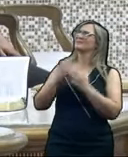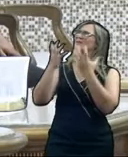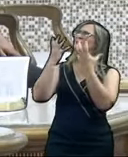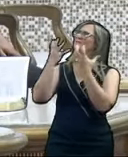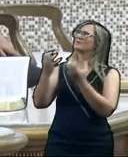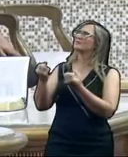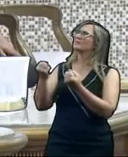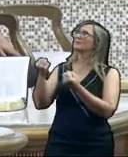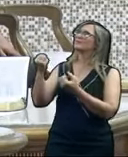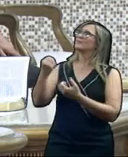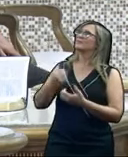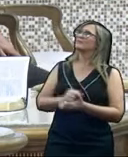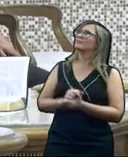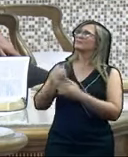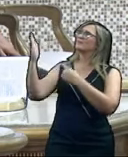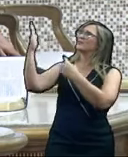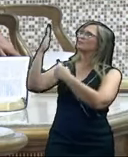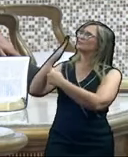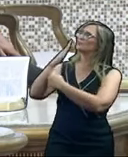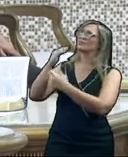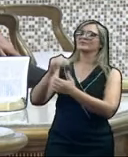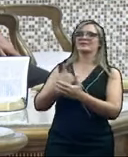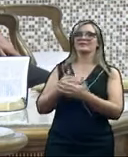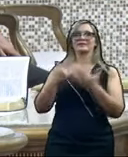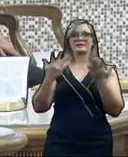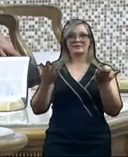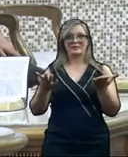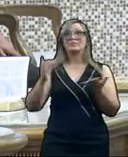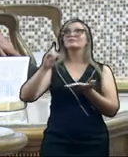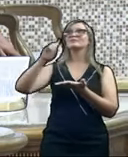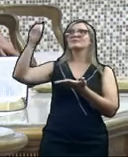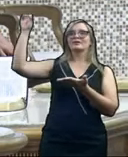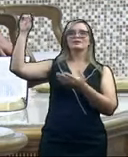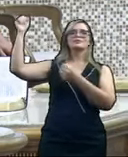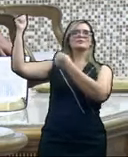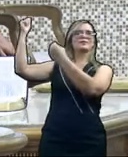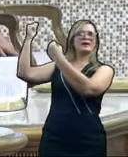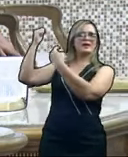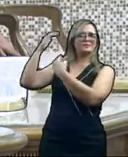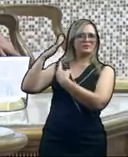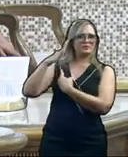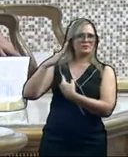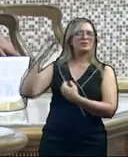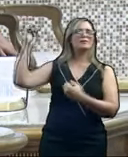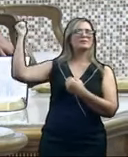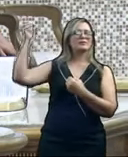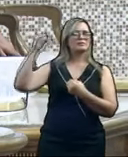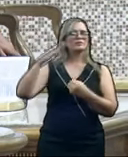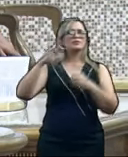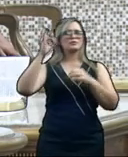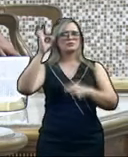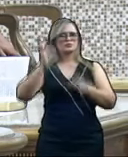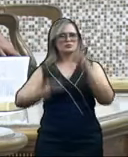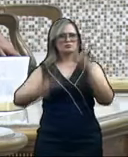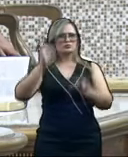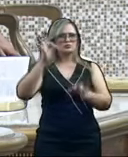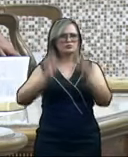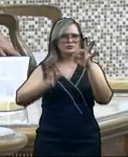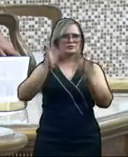ouviu o meu clamor naquela noite mas ele é bom e misericordioso e gracioso mas justo